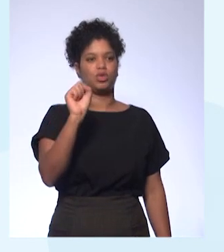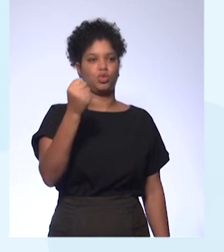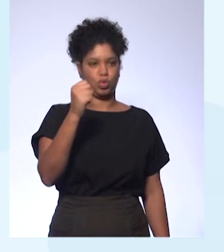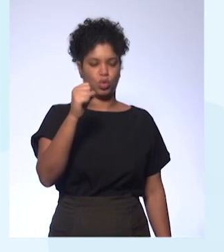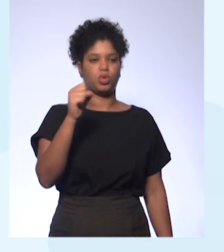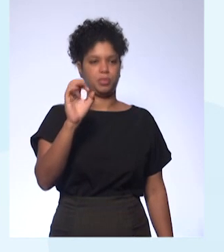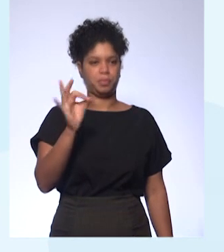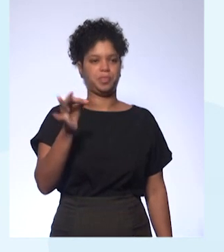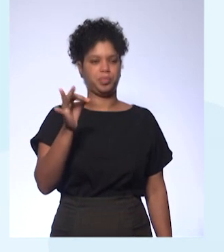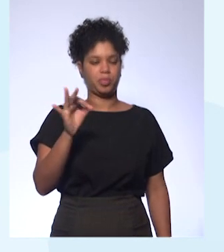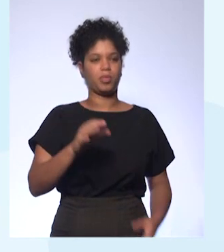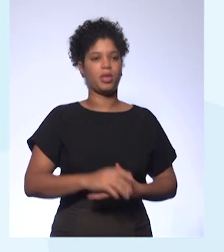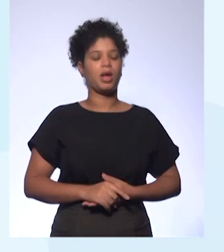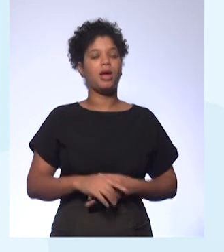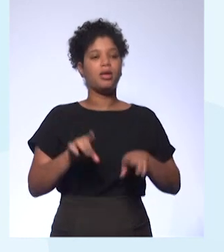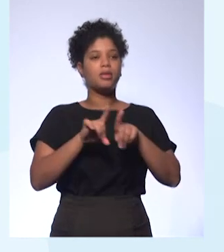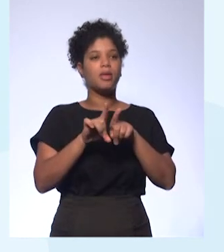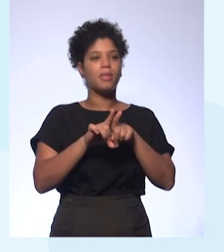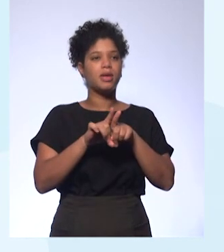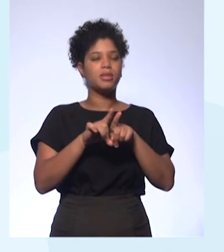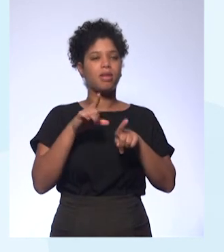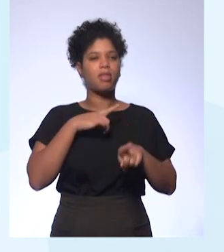318. Eu tenho aqui